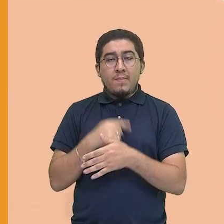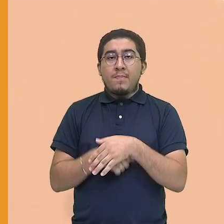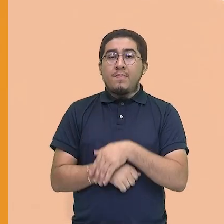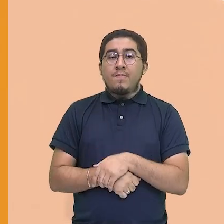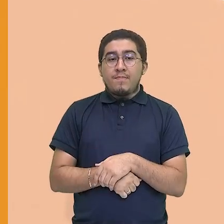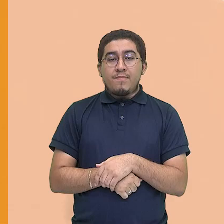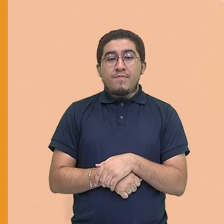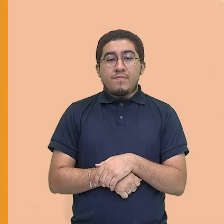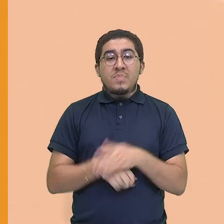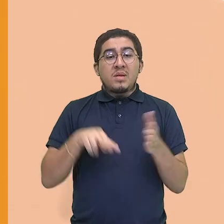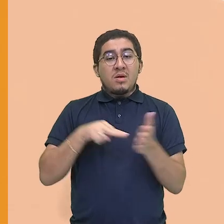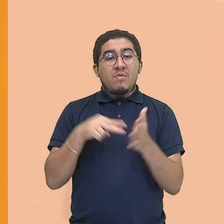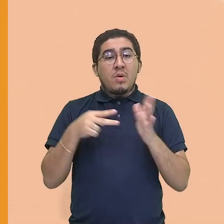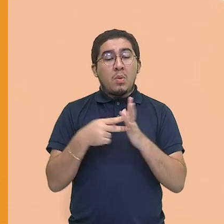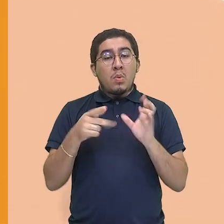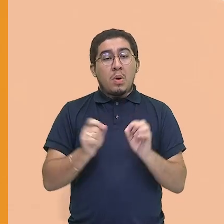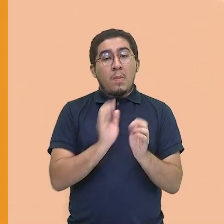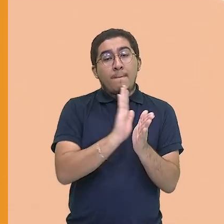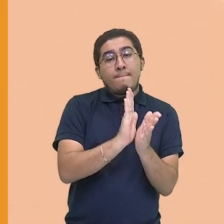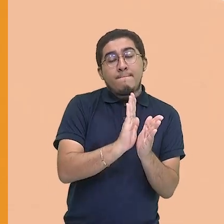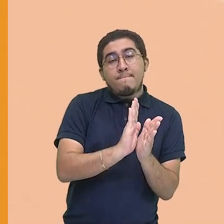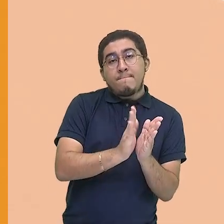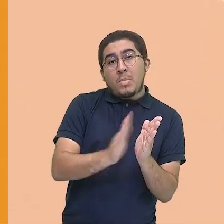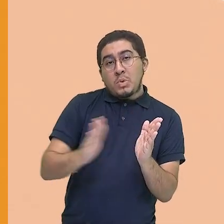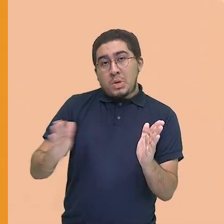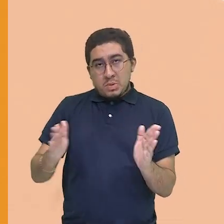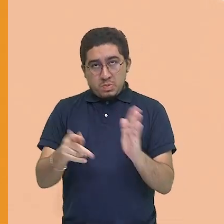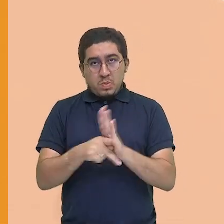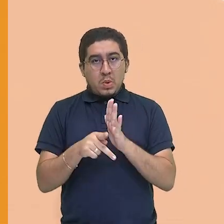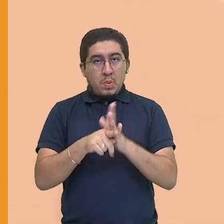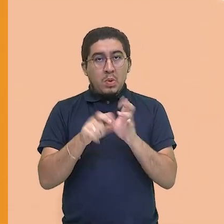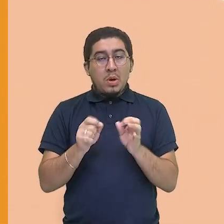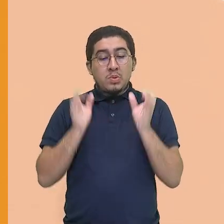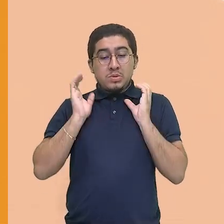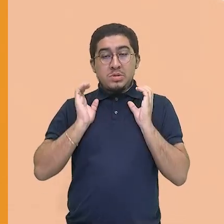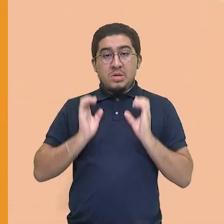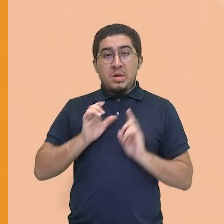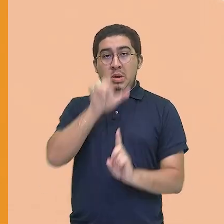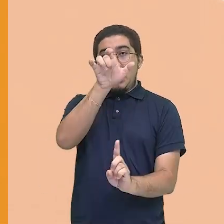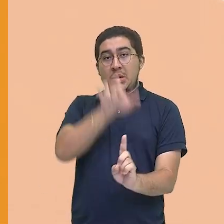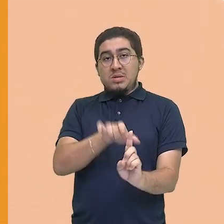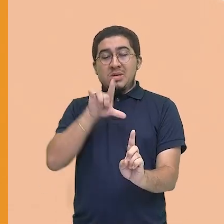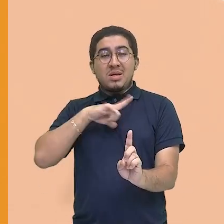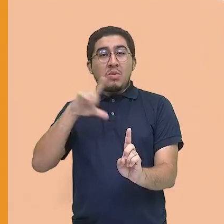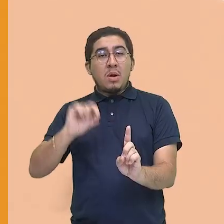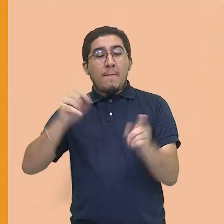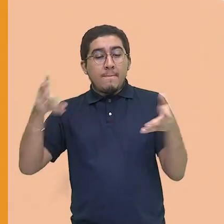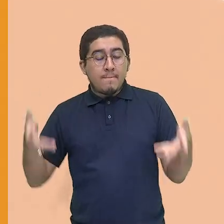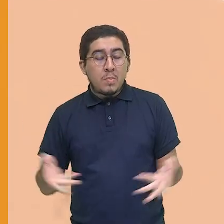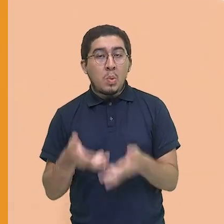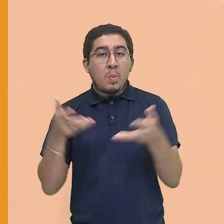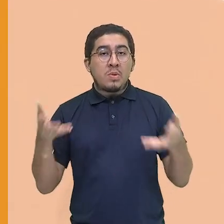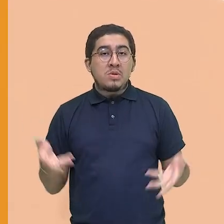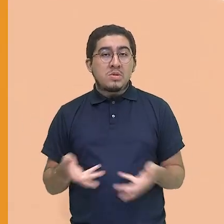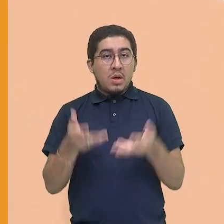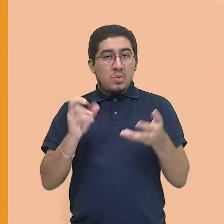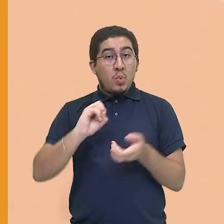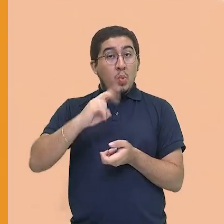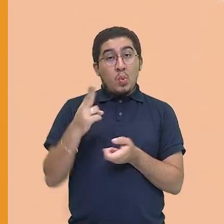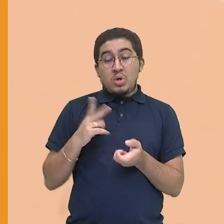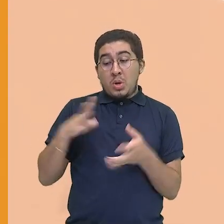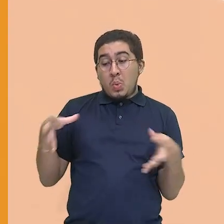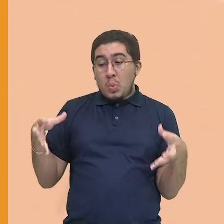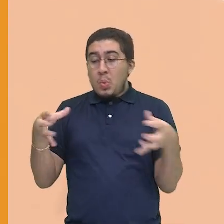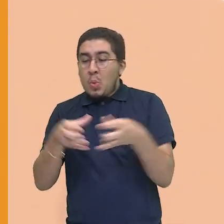Ativação é o processo pelo qual os cidadãos são mobilizados ou se mobilizam